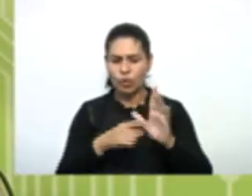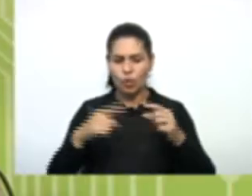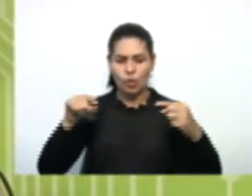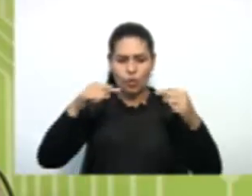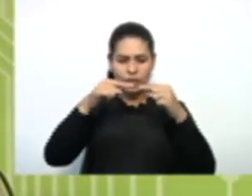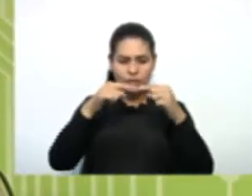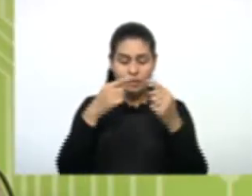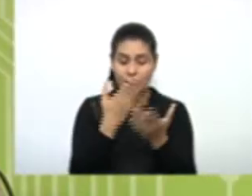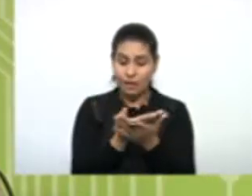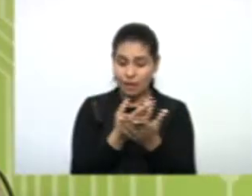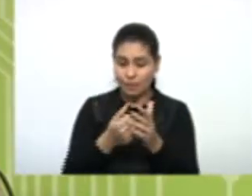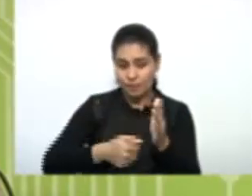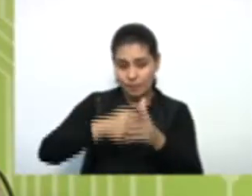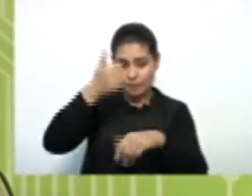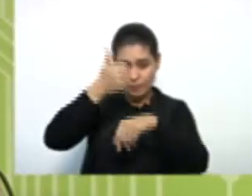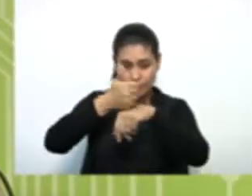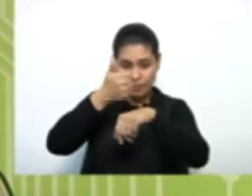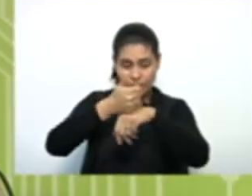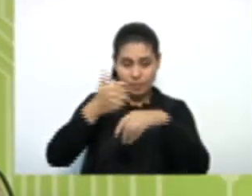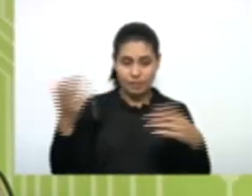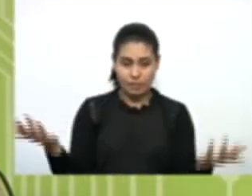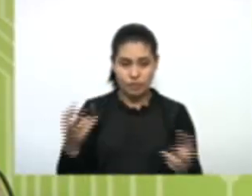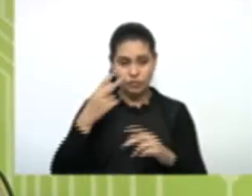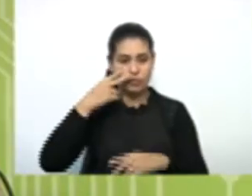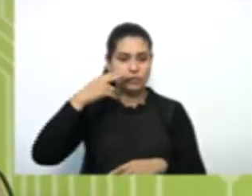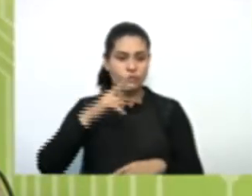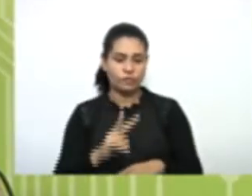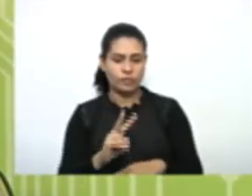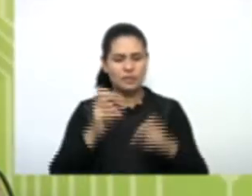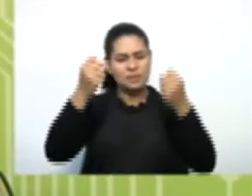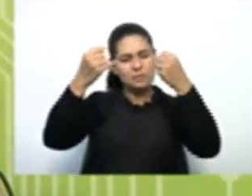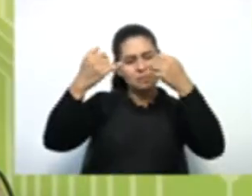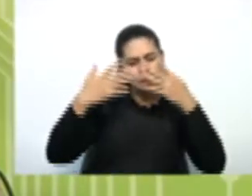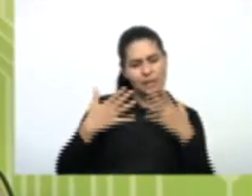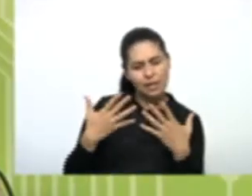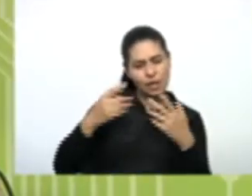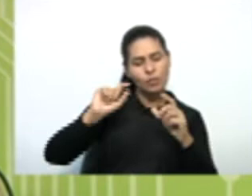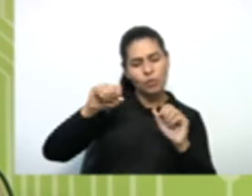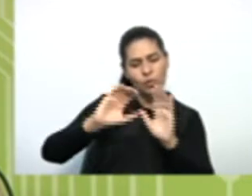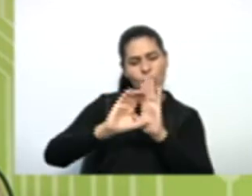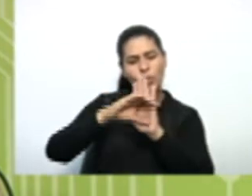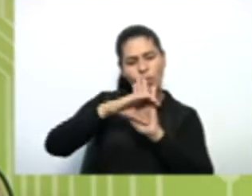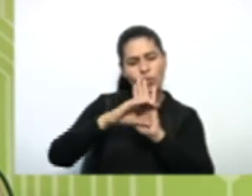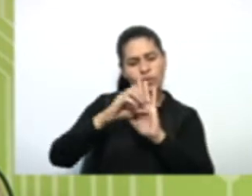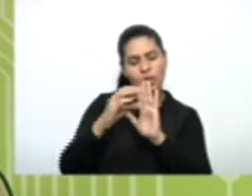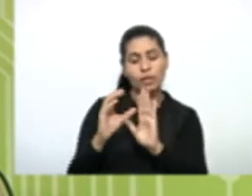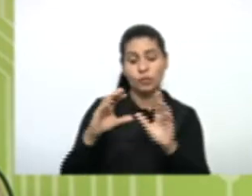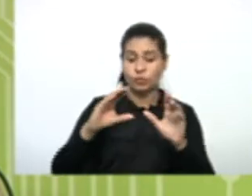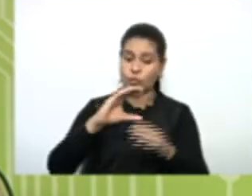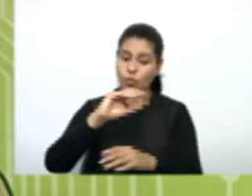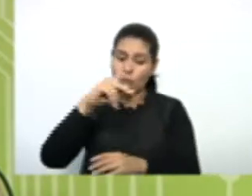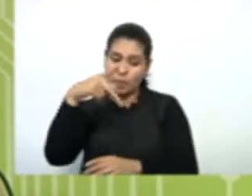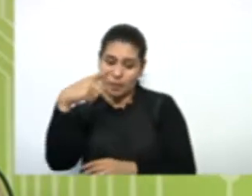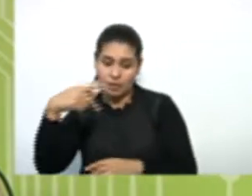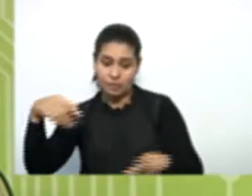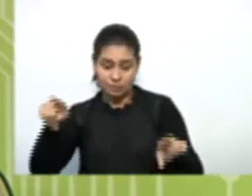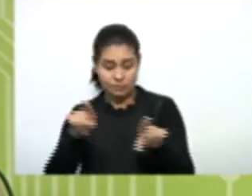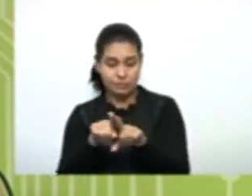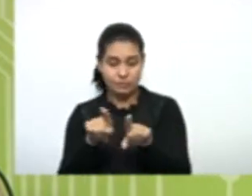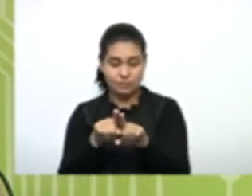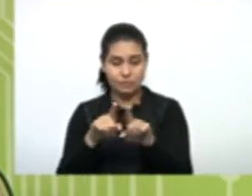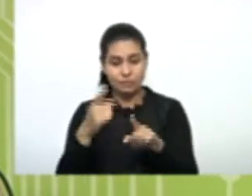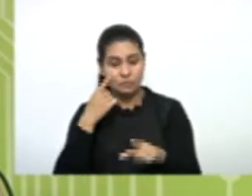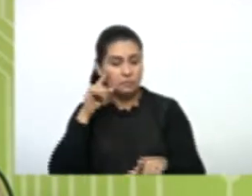1? Agora na aula 1, o que nós vamos fazer é falar um pouquinho sobre o conceito de operações cooperativas. Vamos